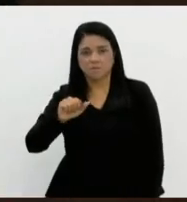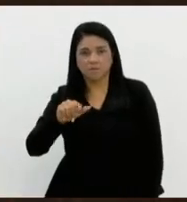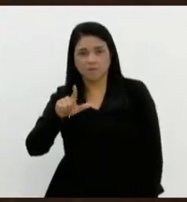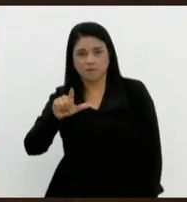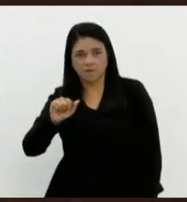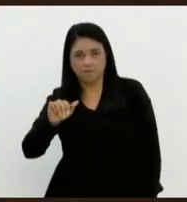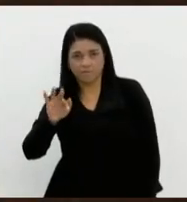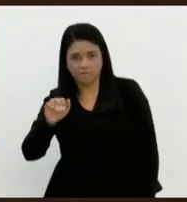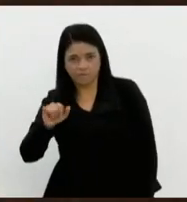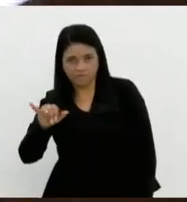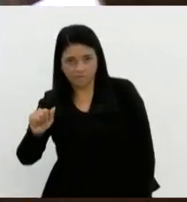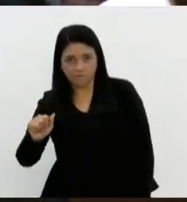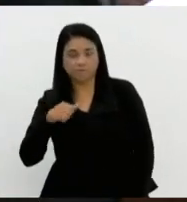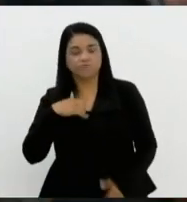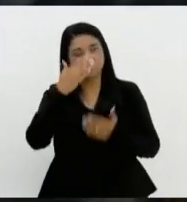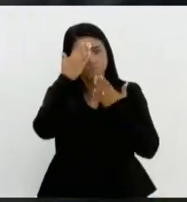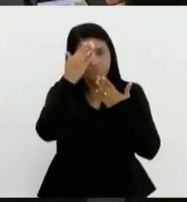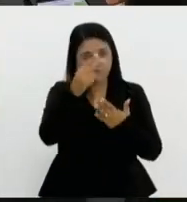presidente.